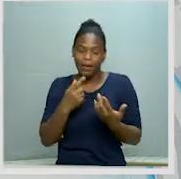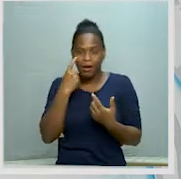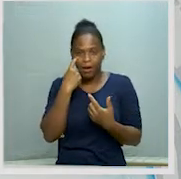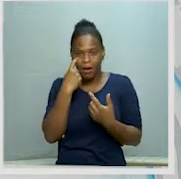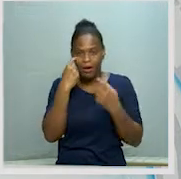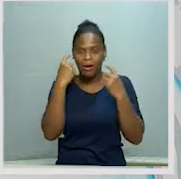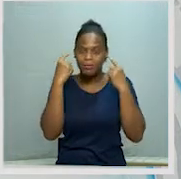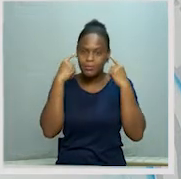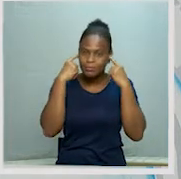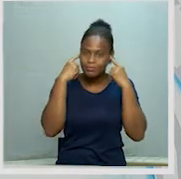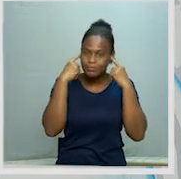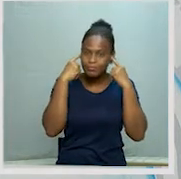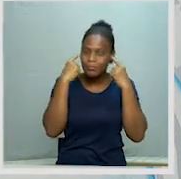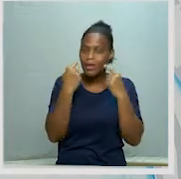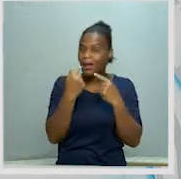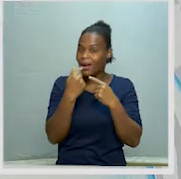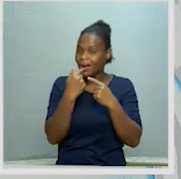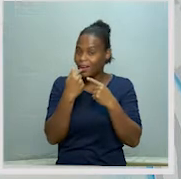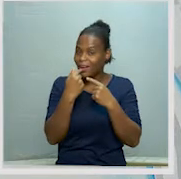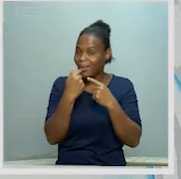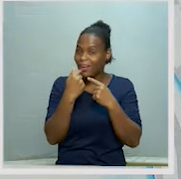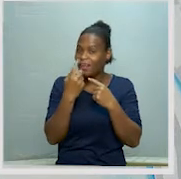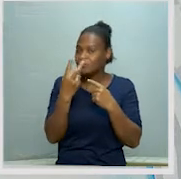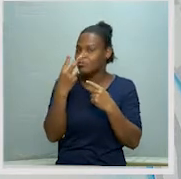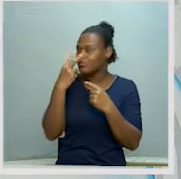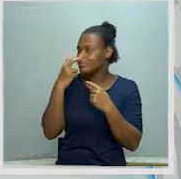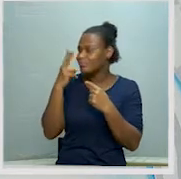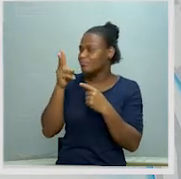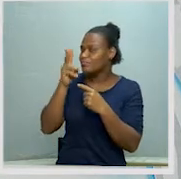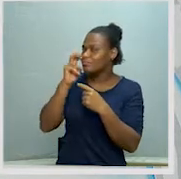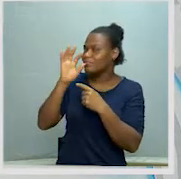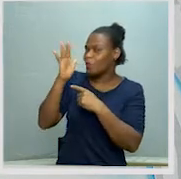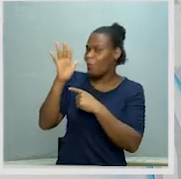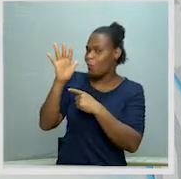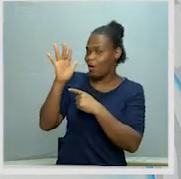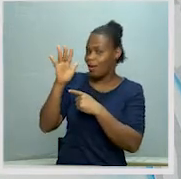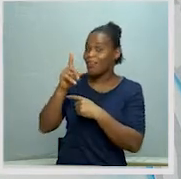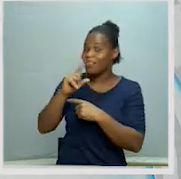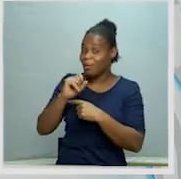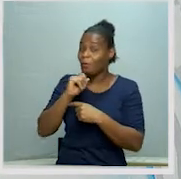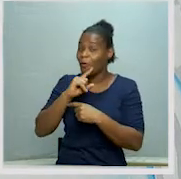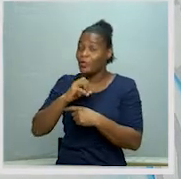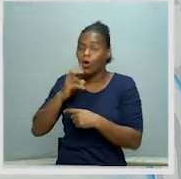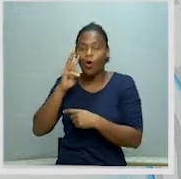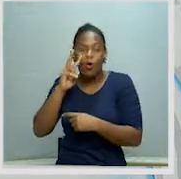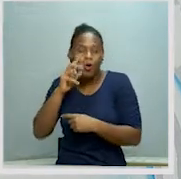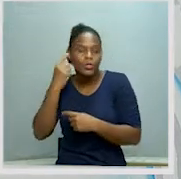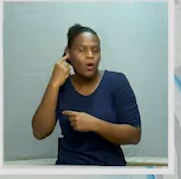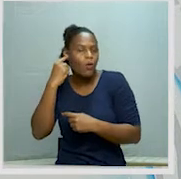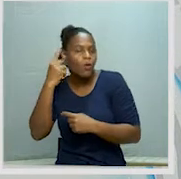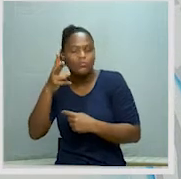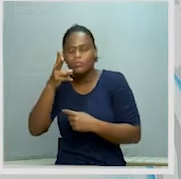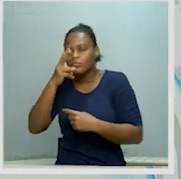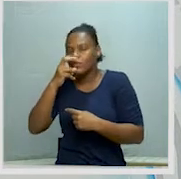Visão, audição, gosto, olfato e também temos o tacto. Então, através desses